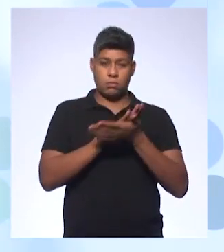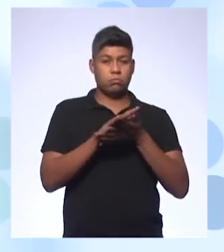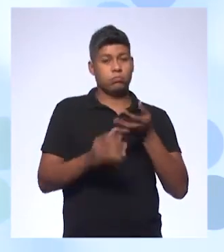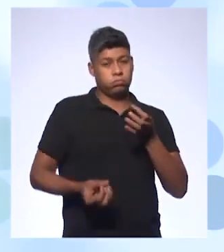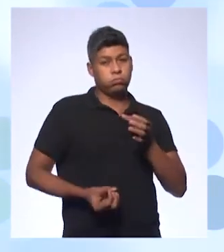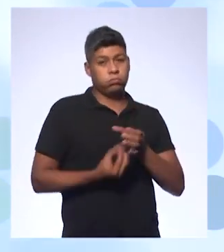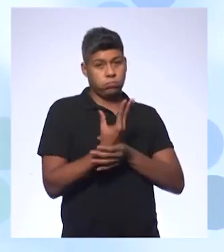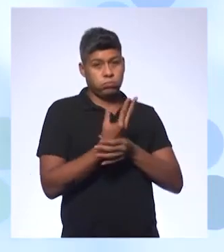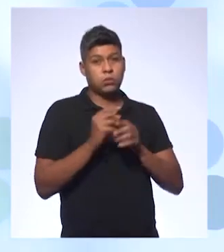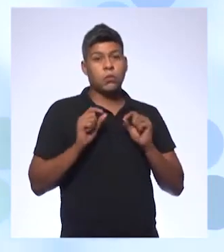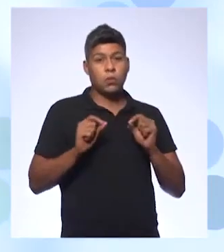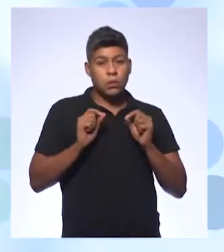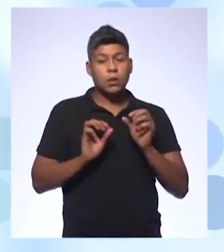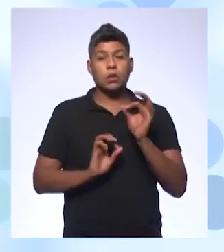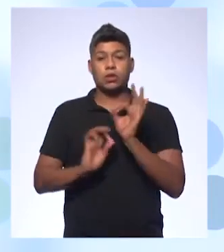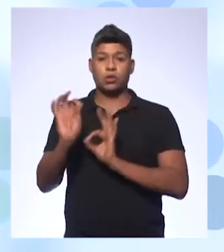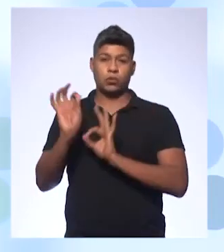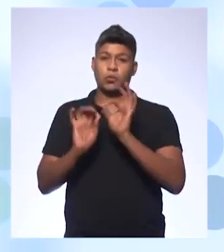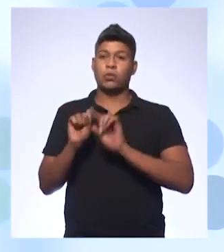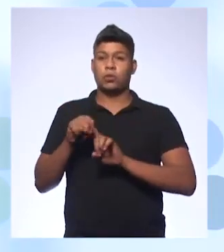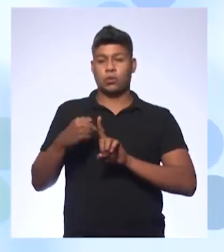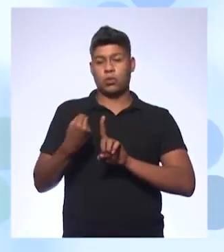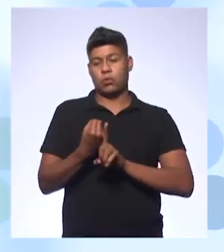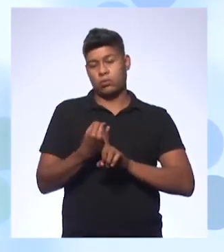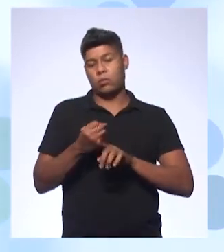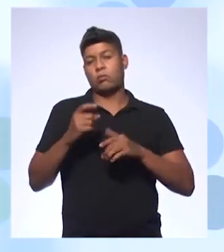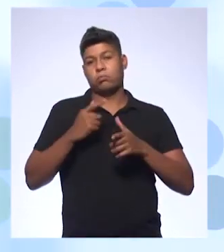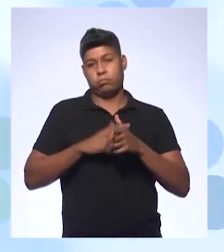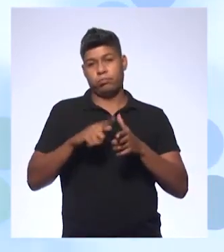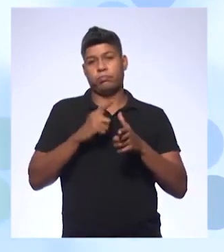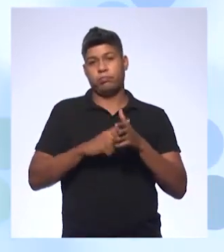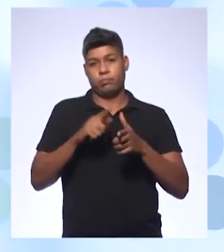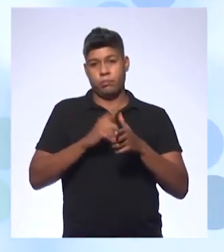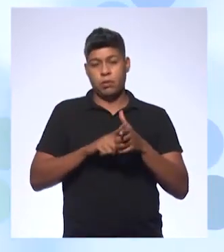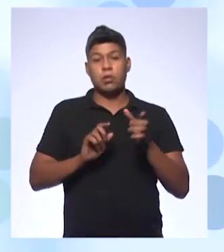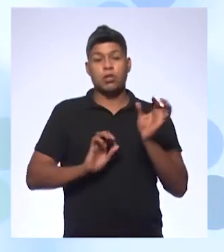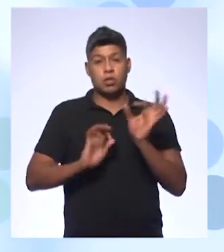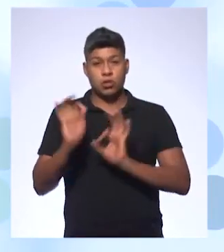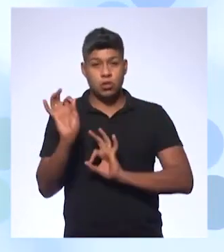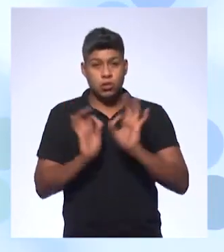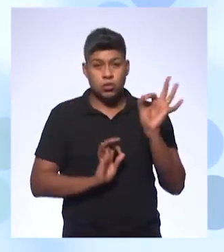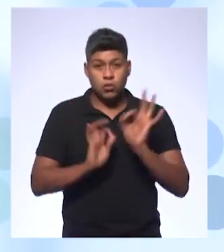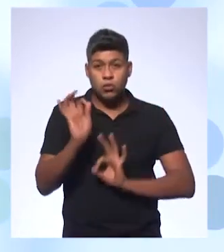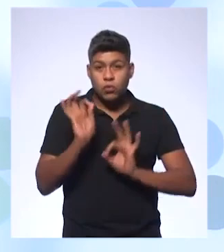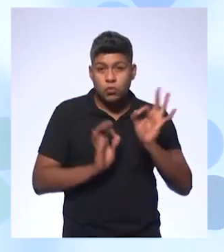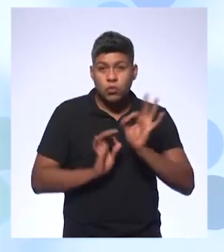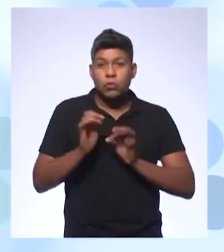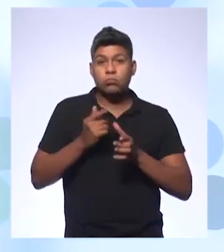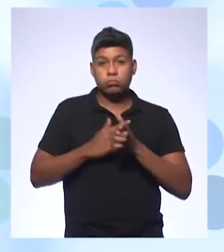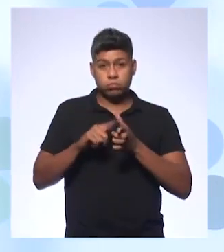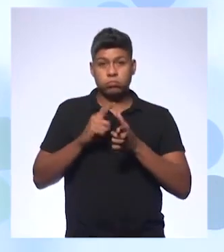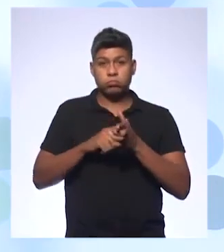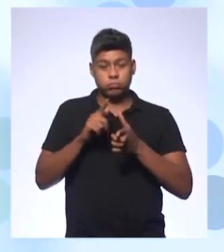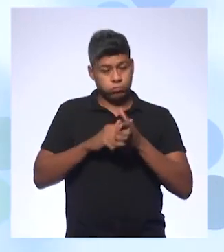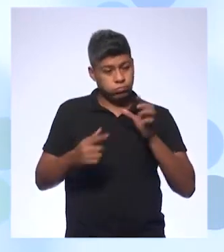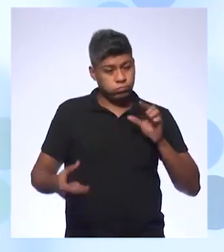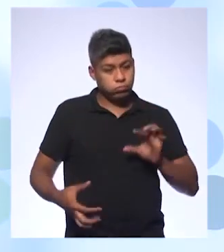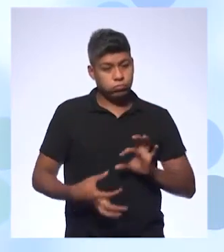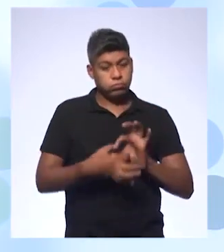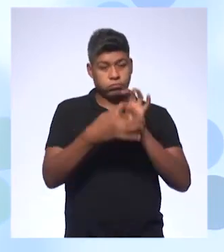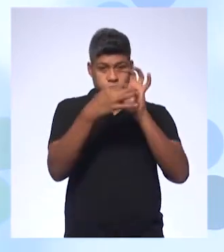produzida por estruturas sociais defeituosas. Essas estruturas defeituosas ela está relacionada